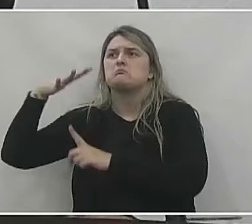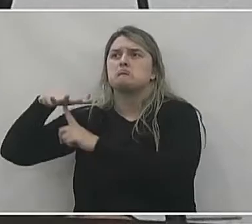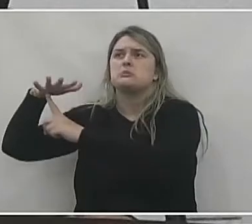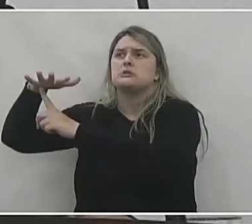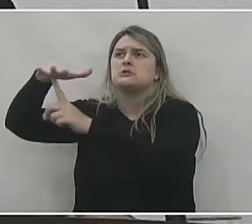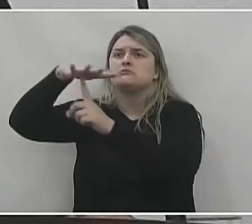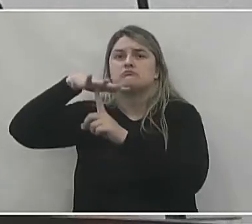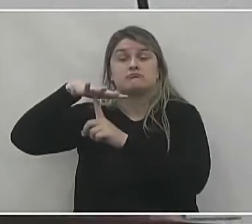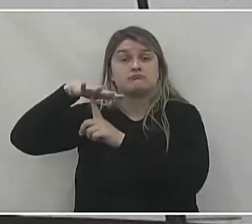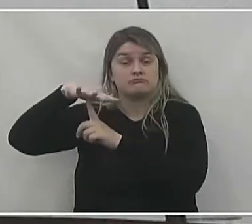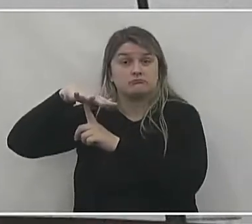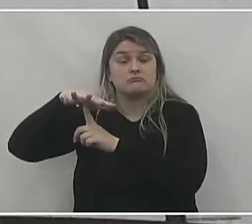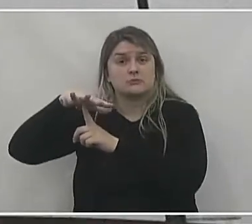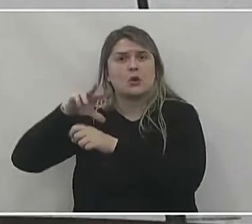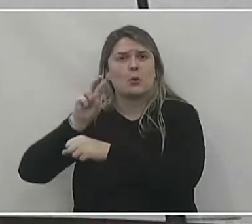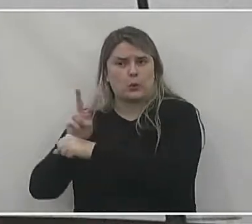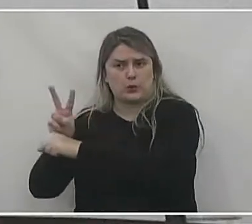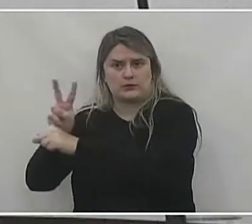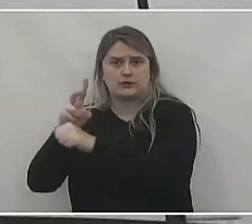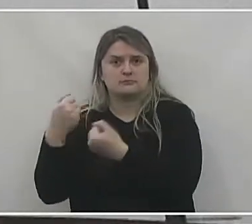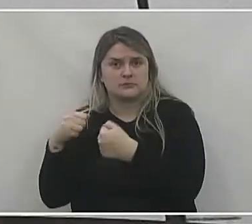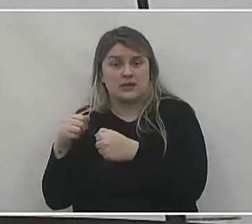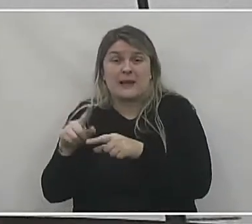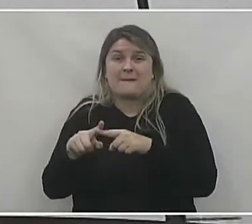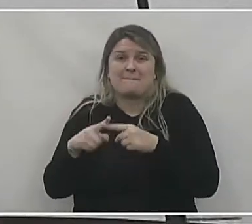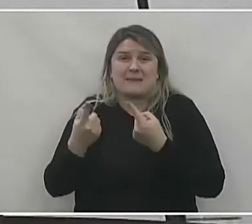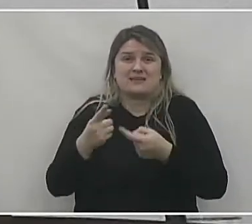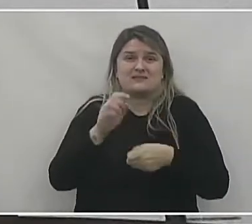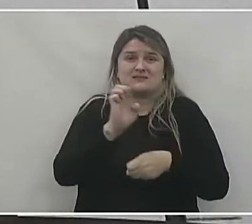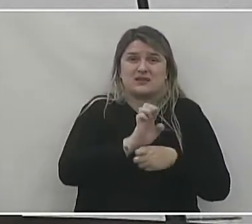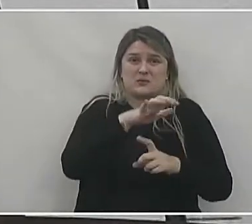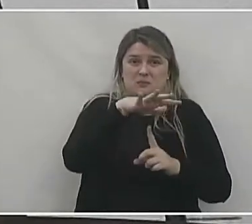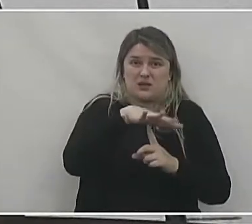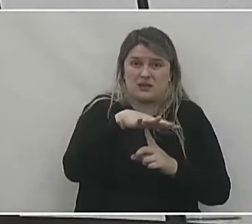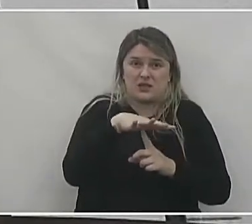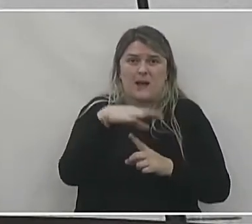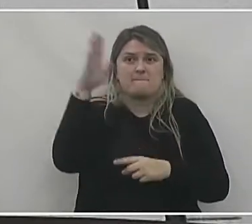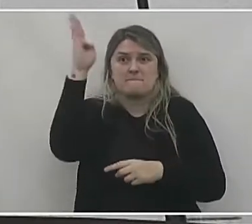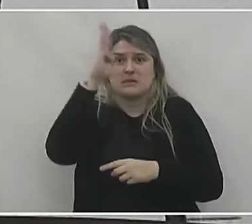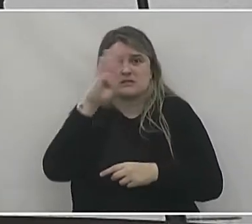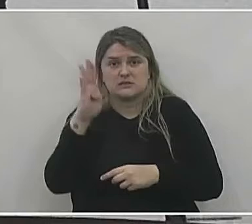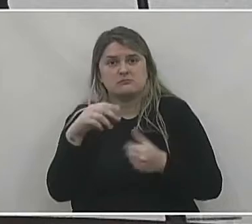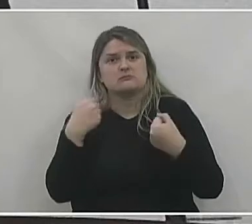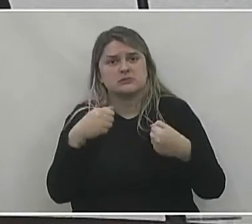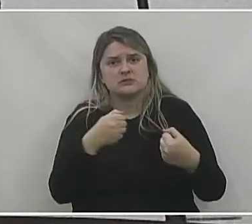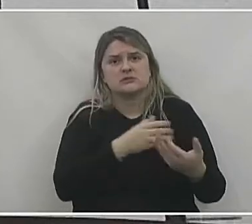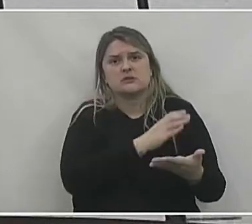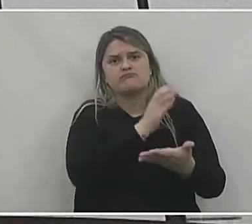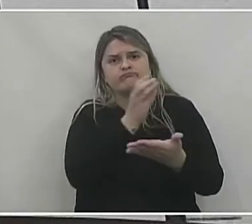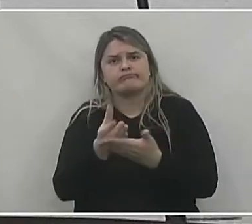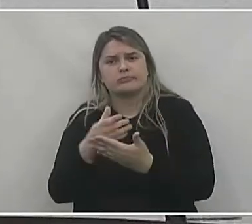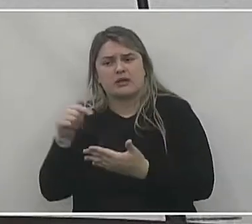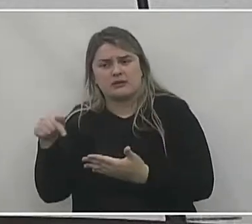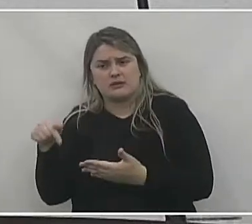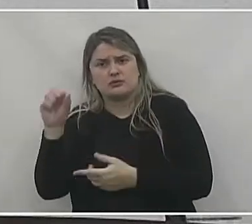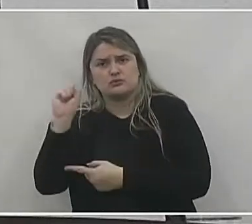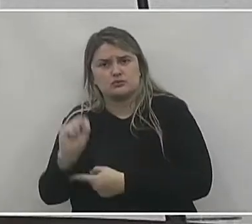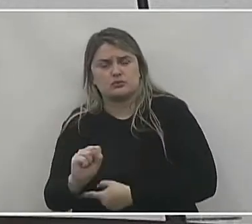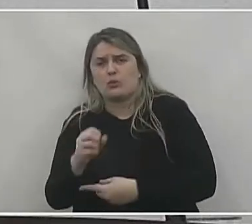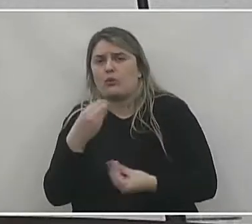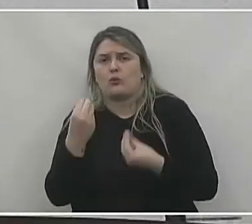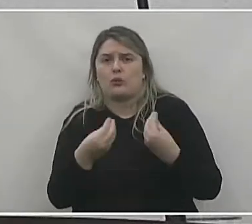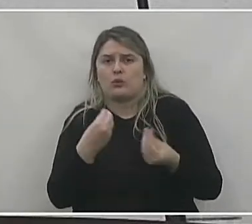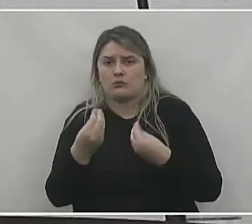Ótimo, mas o Paraná, o Brasil precisa ressarcir a nossa região. E como é que vai